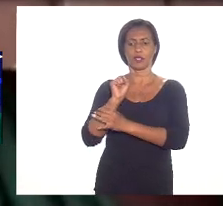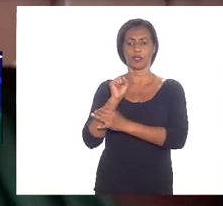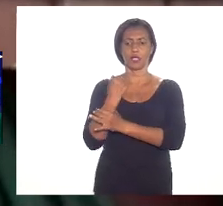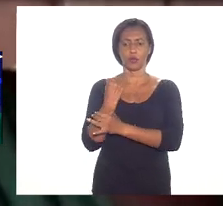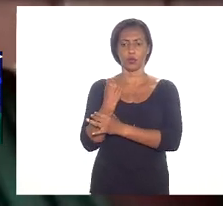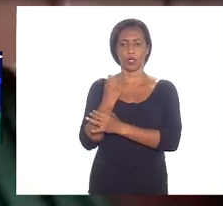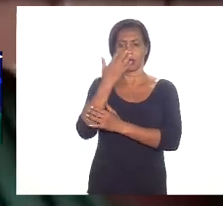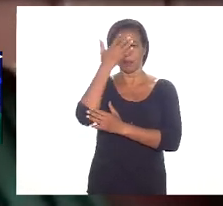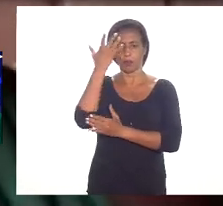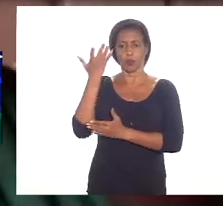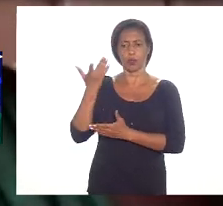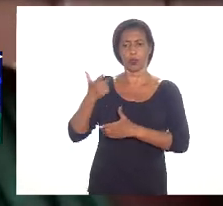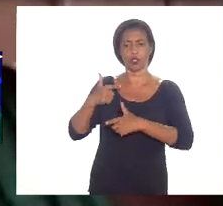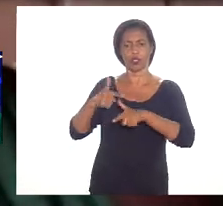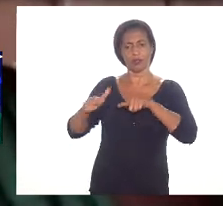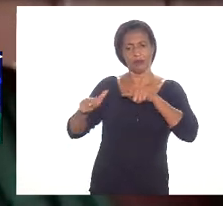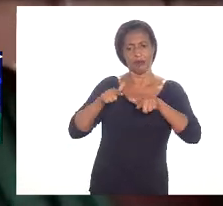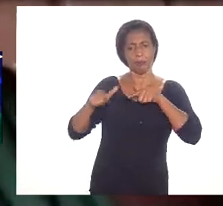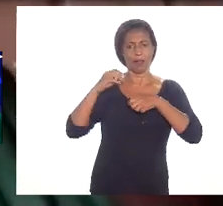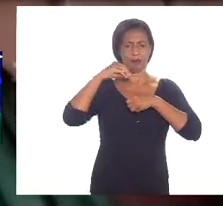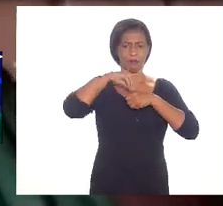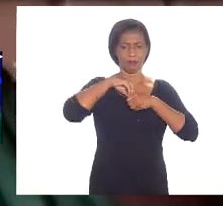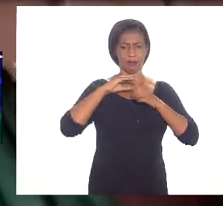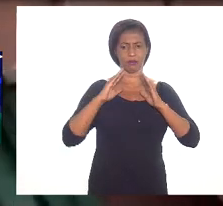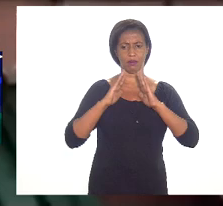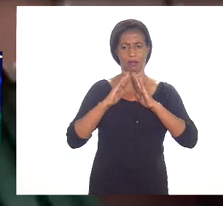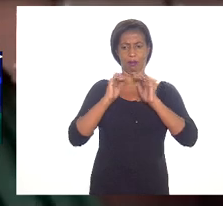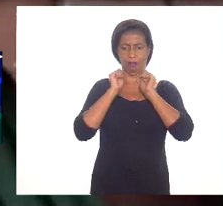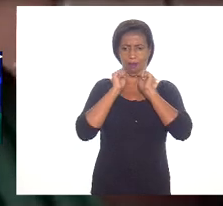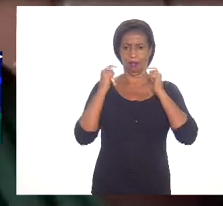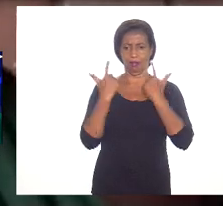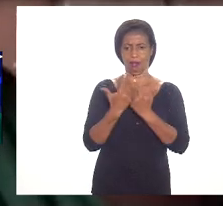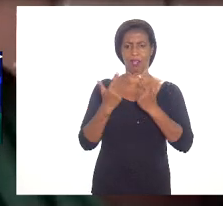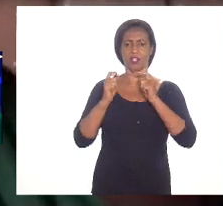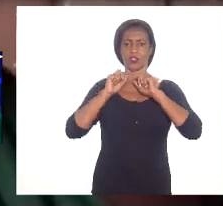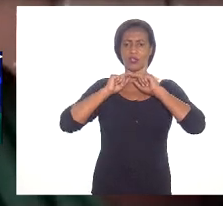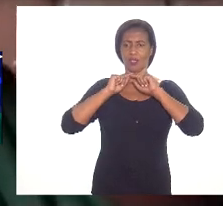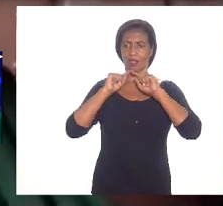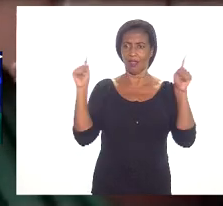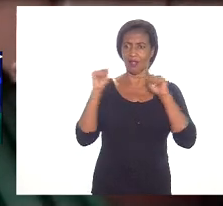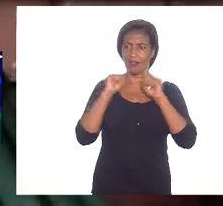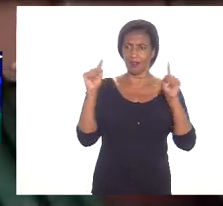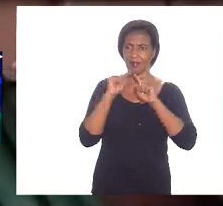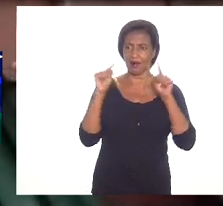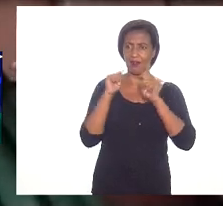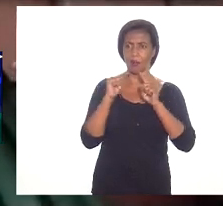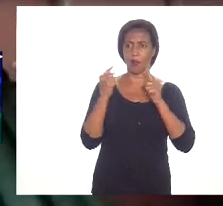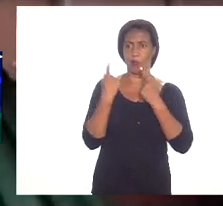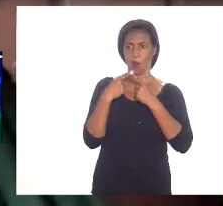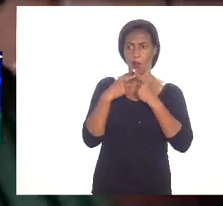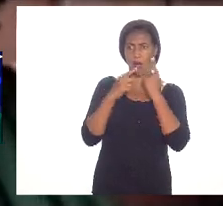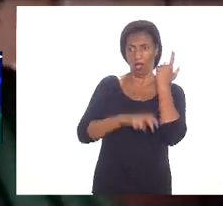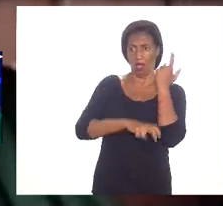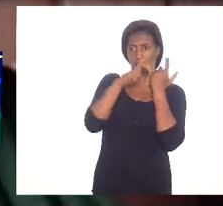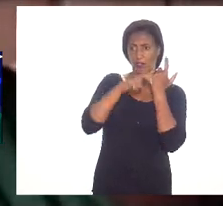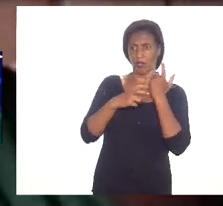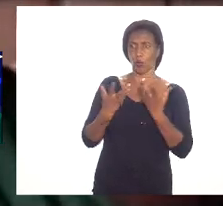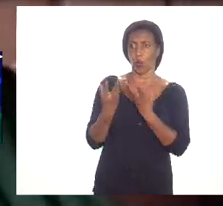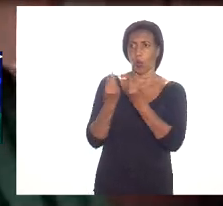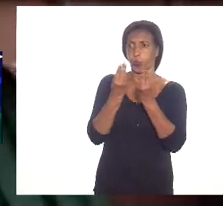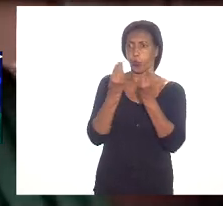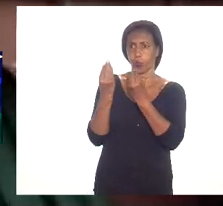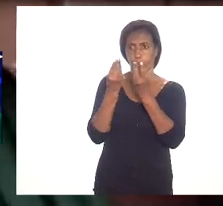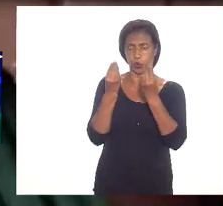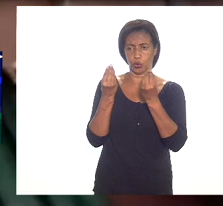próprios servidores servidores funcionários da casa o que reclamam sobre isso então as pessoas e por